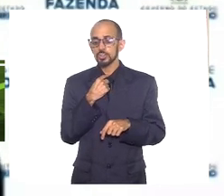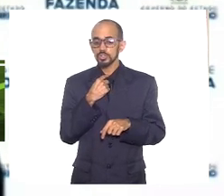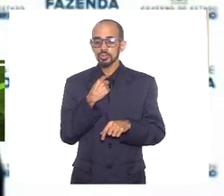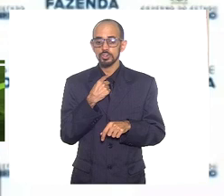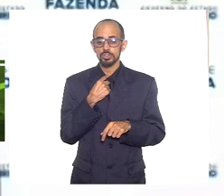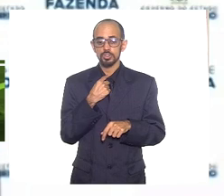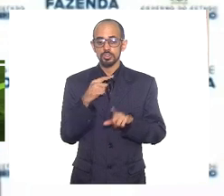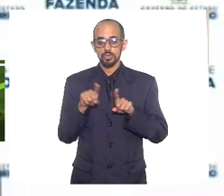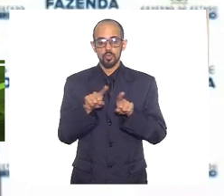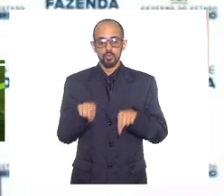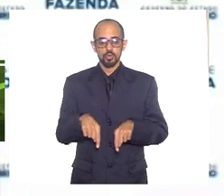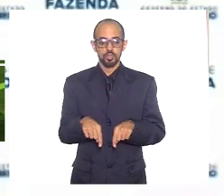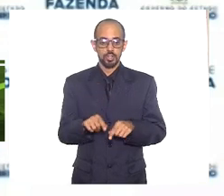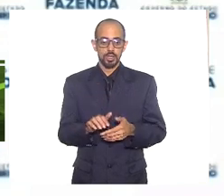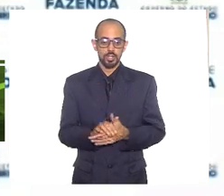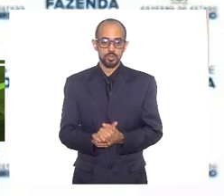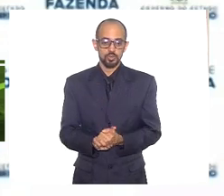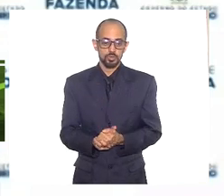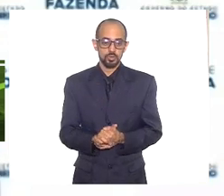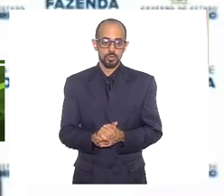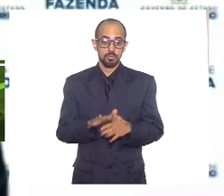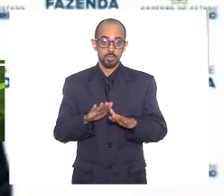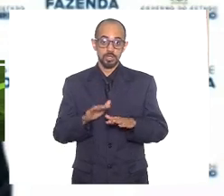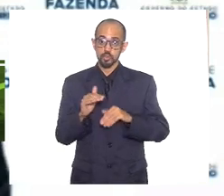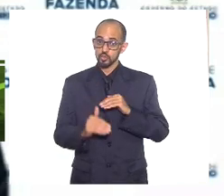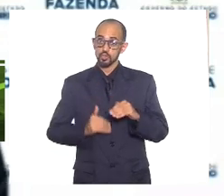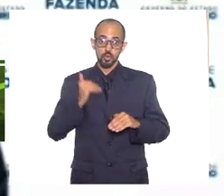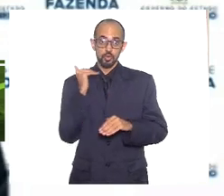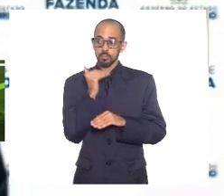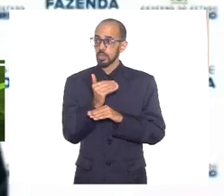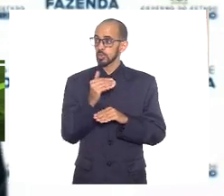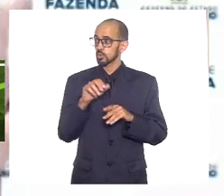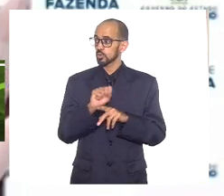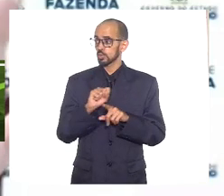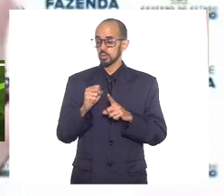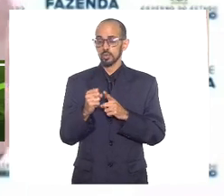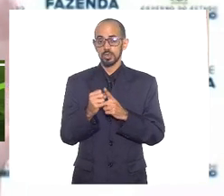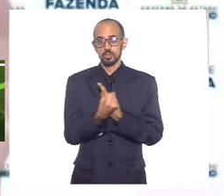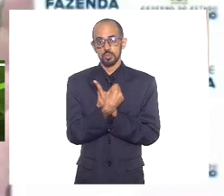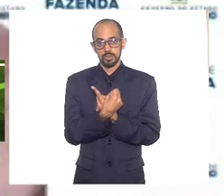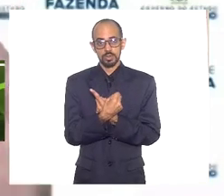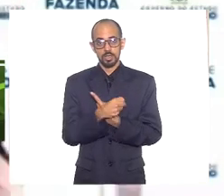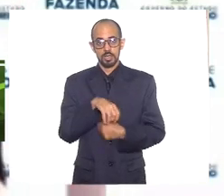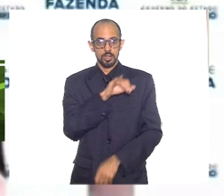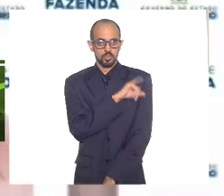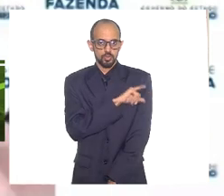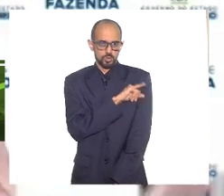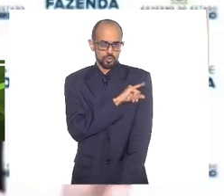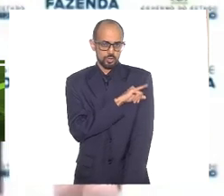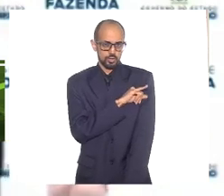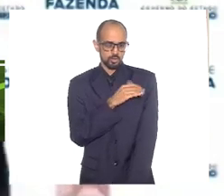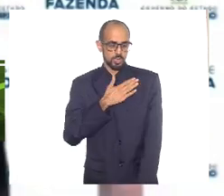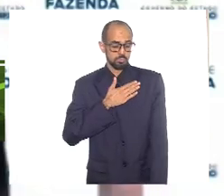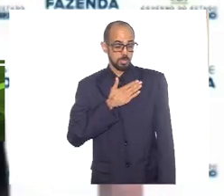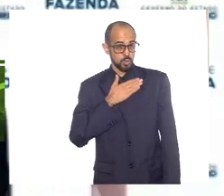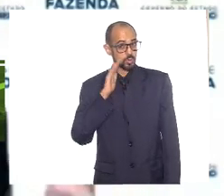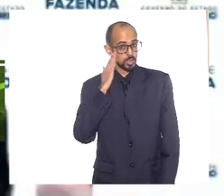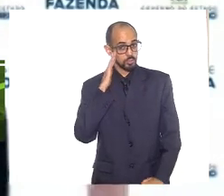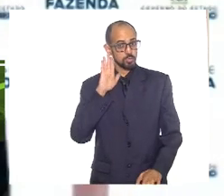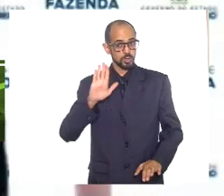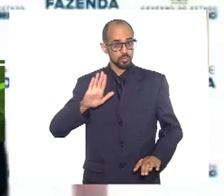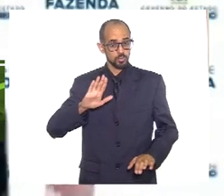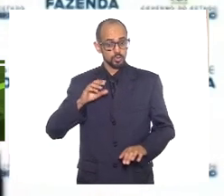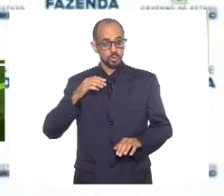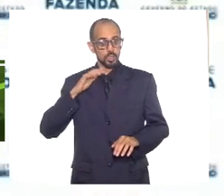do servidor, e não só do servidor, mas, sobretudo, da sociedade fluminense. Esse é o meu entendimento, e eu acho que se juntos, é